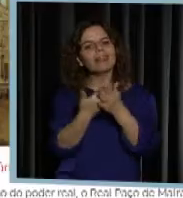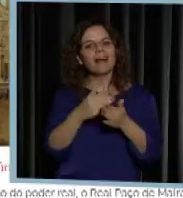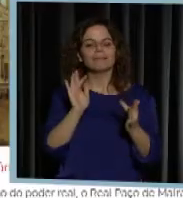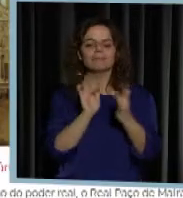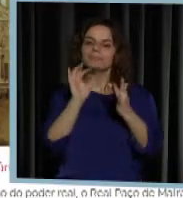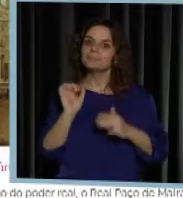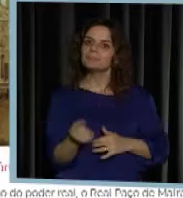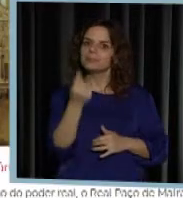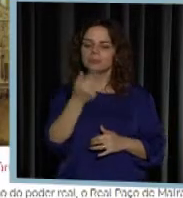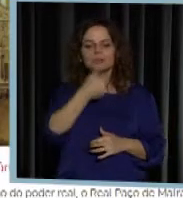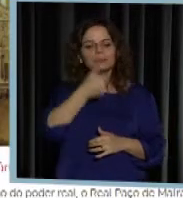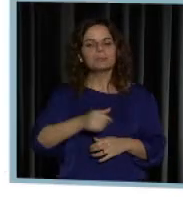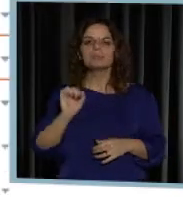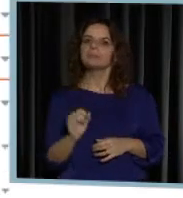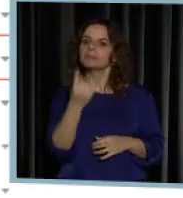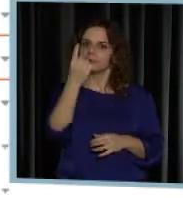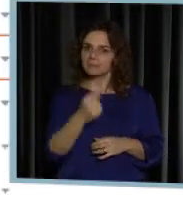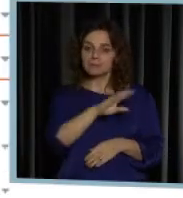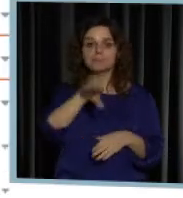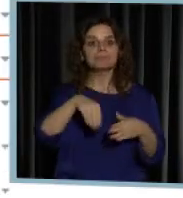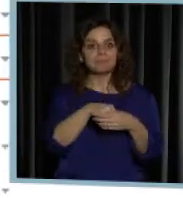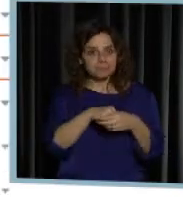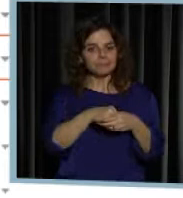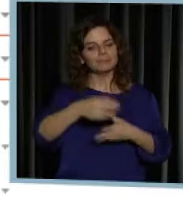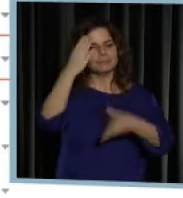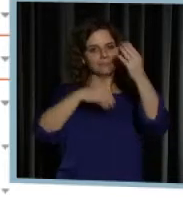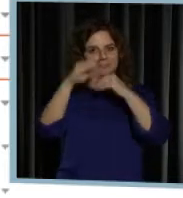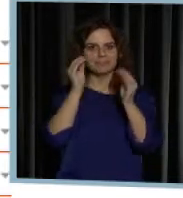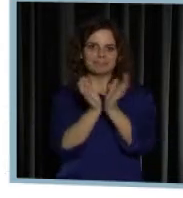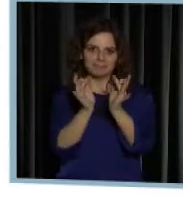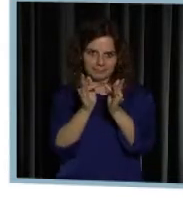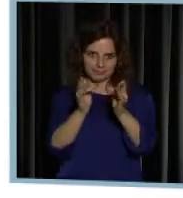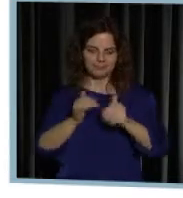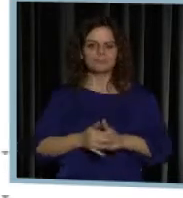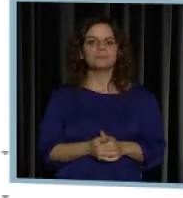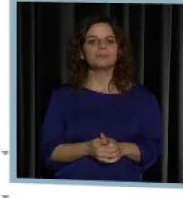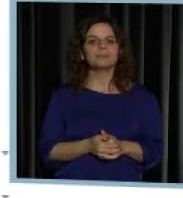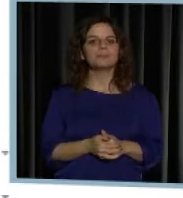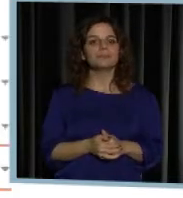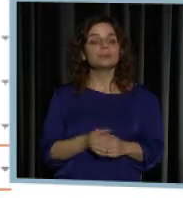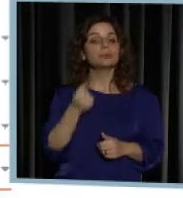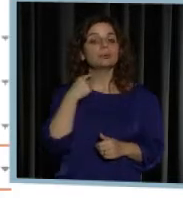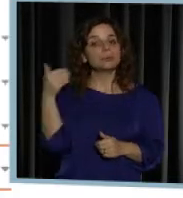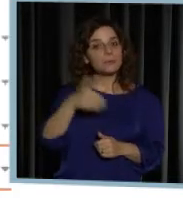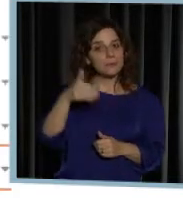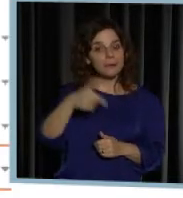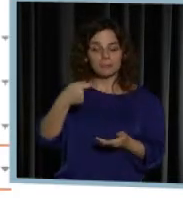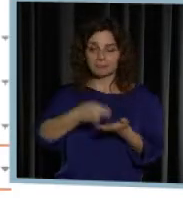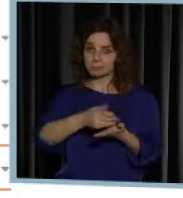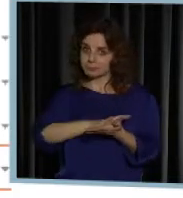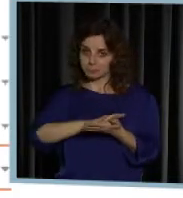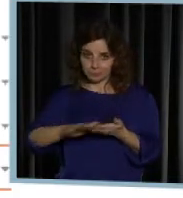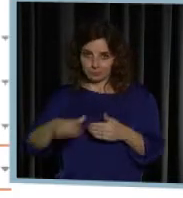primeiro contacto, de uma nova experiência, que inclui aspectos da aprendizagem online. A frequência destes cursos é